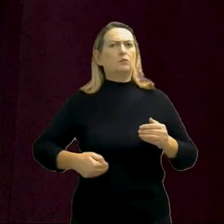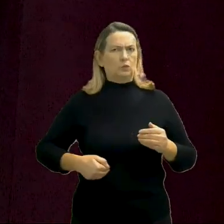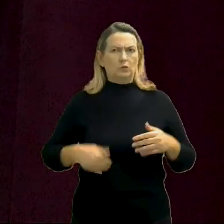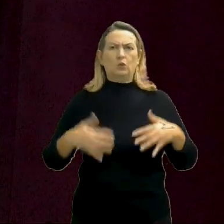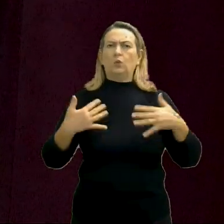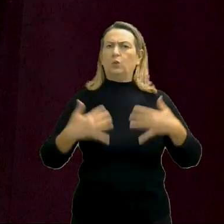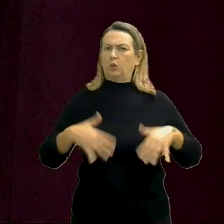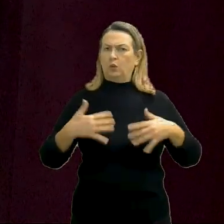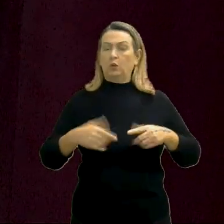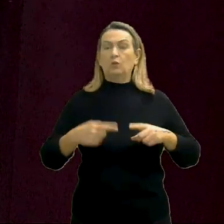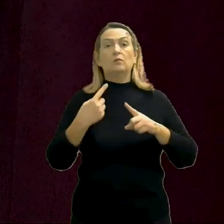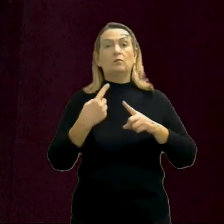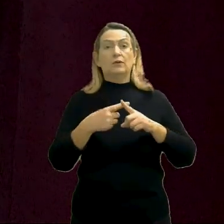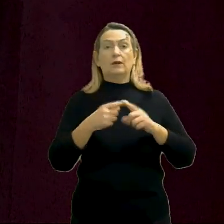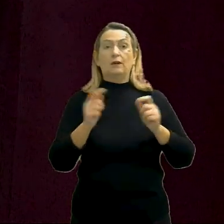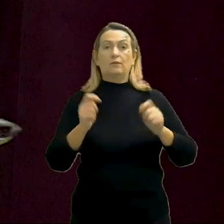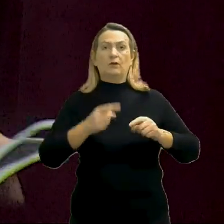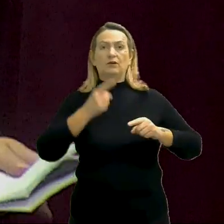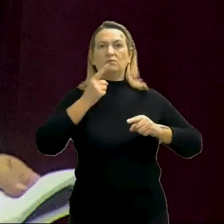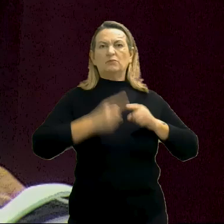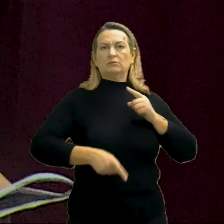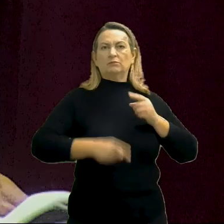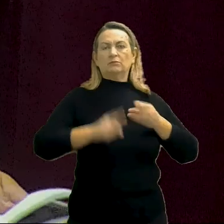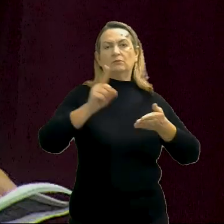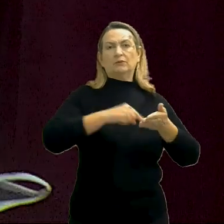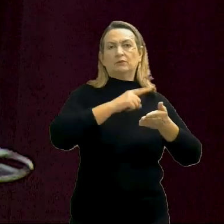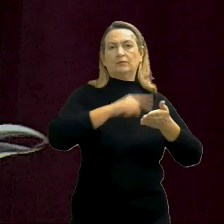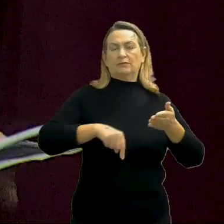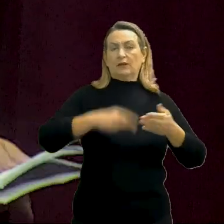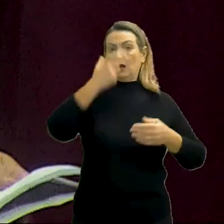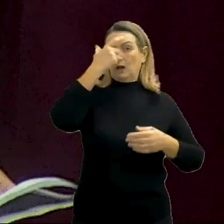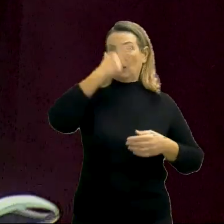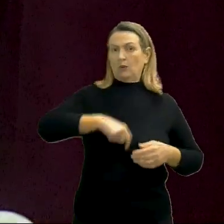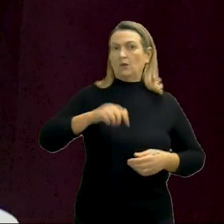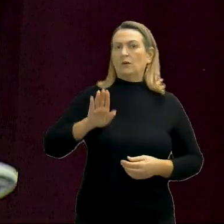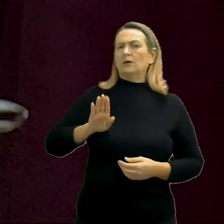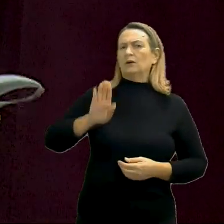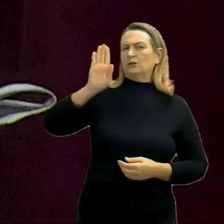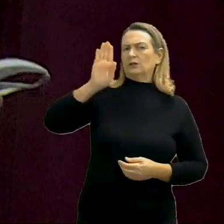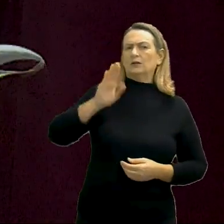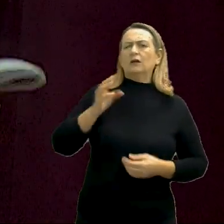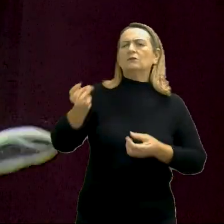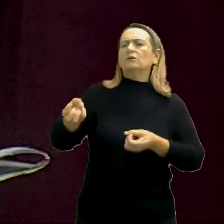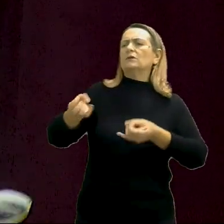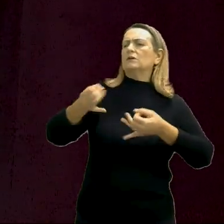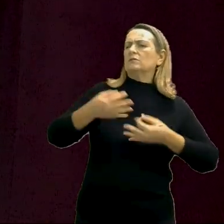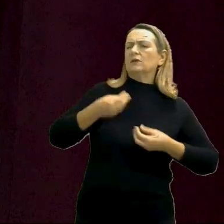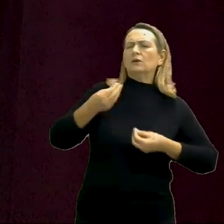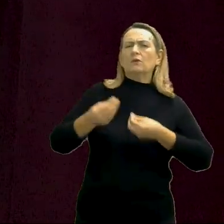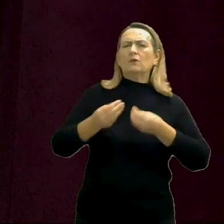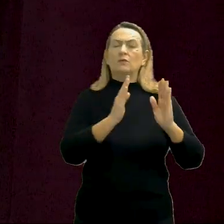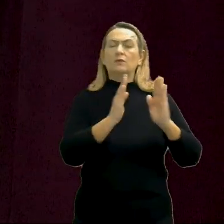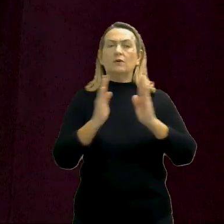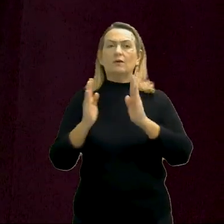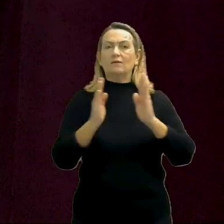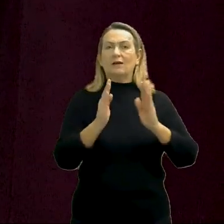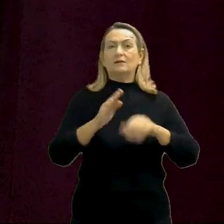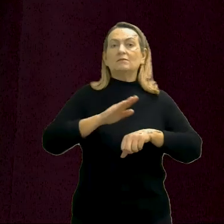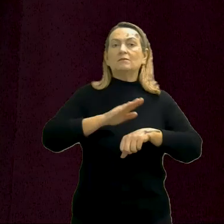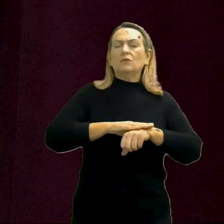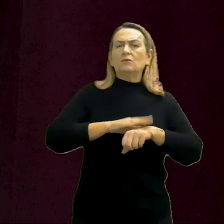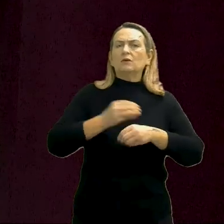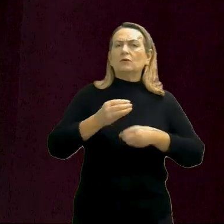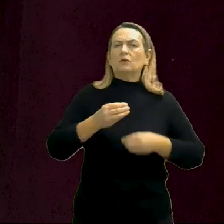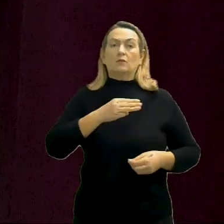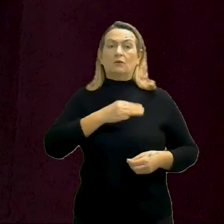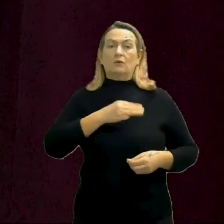candidaturas e me fale um pouco dessa fase Como que o ministério público atua nesse momento eh O que que